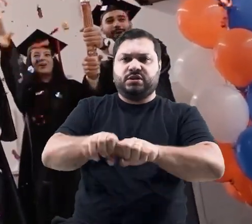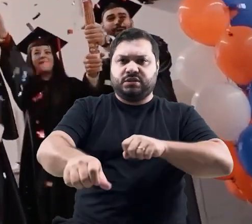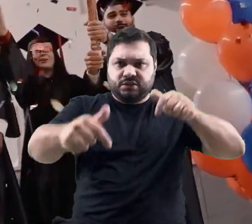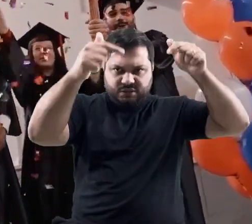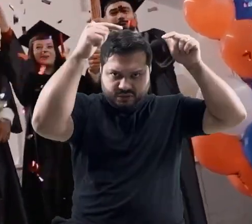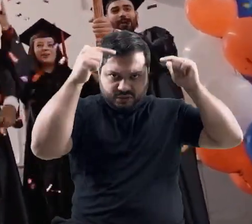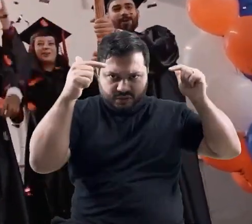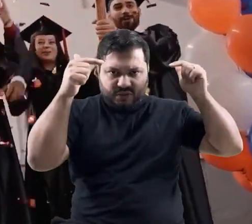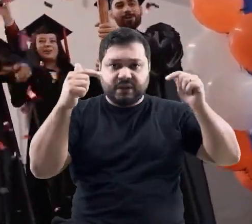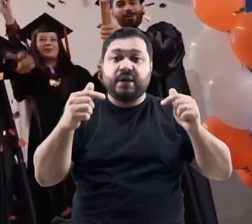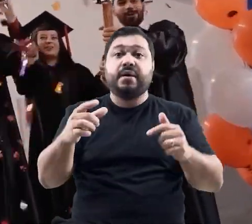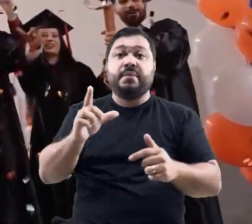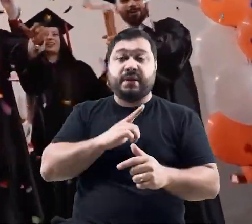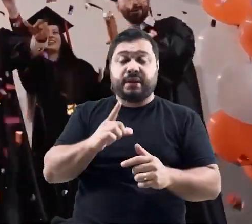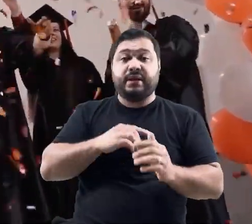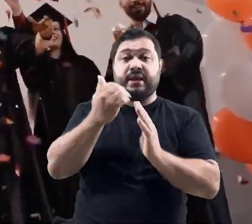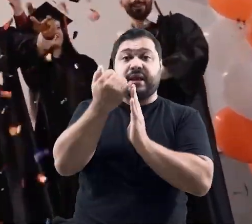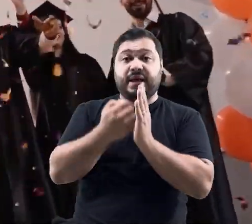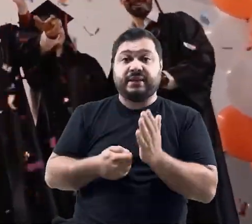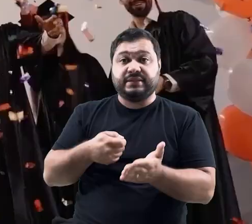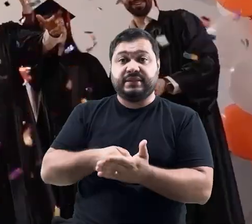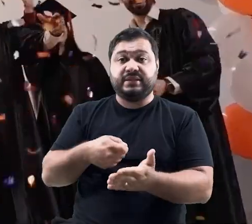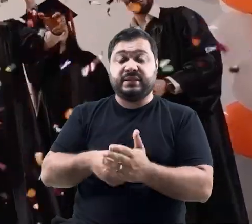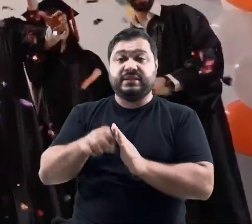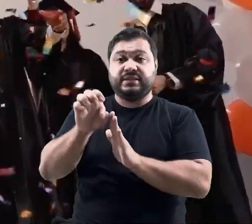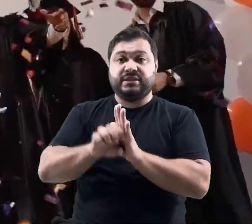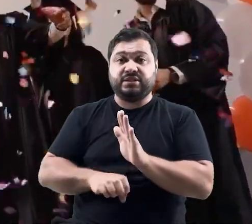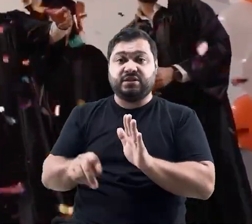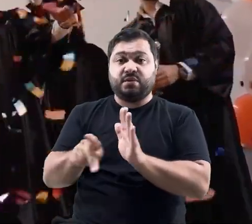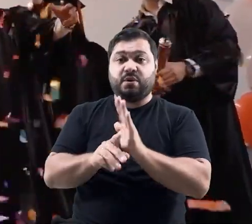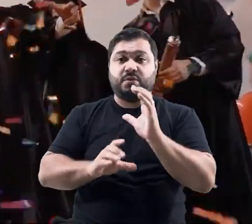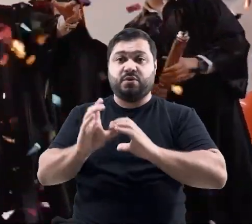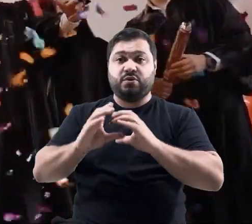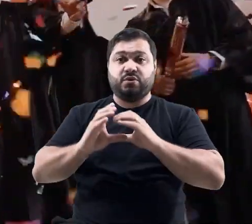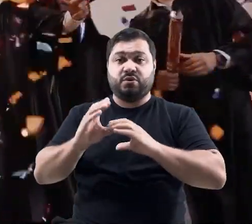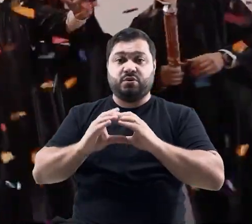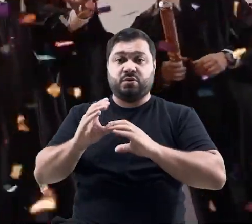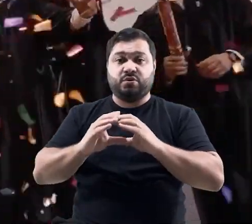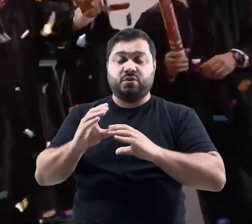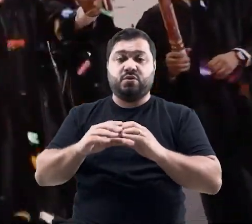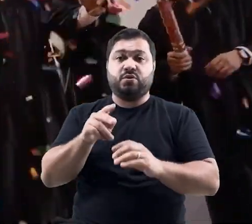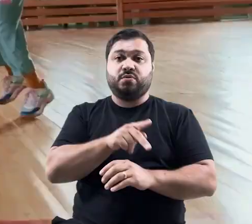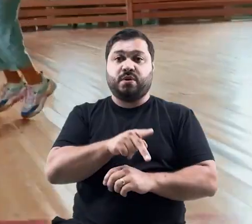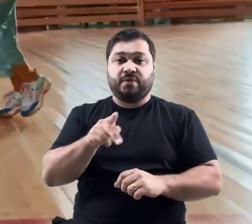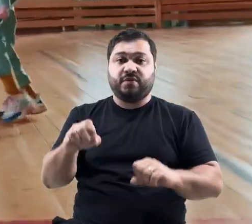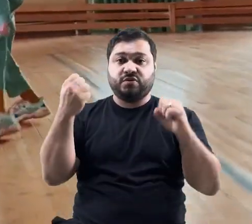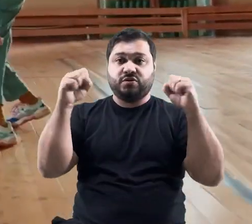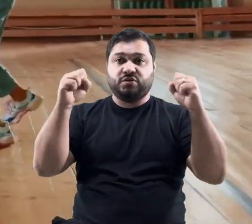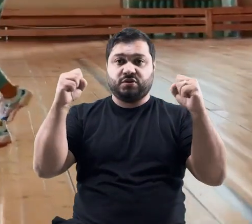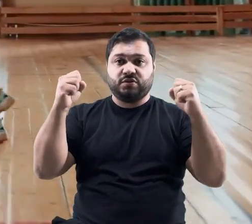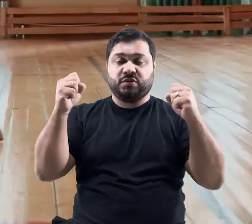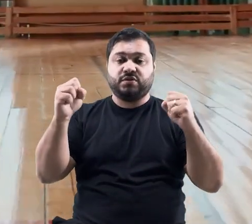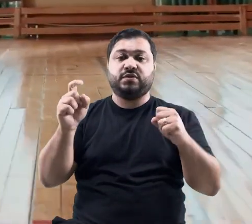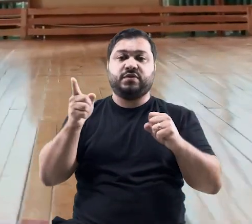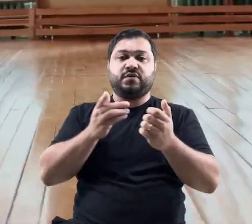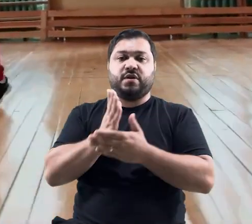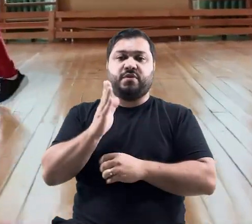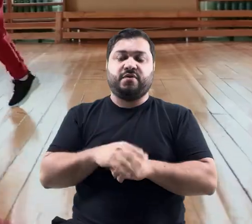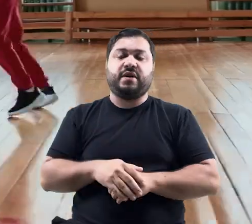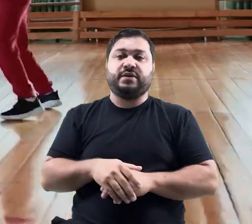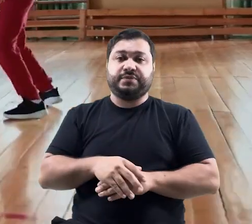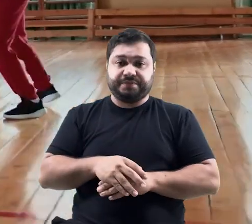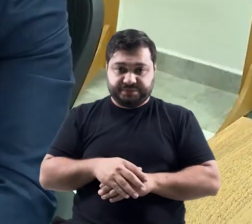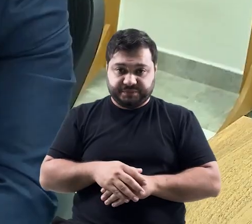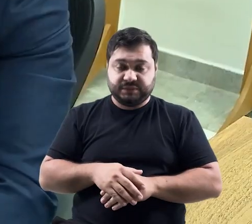de antecipar sua colação de grau para atender às exigências de edital do concurso público para professor de Educação Física no